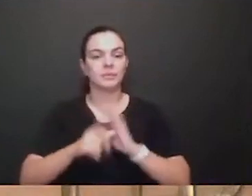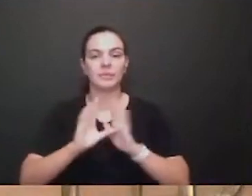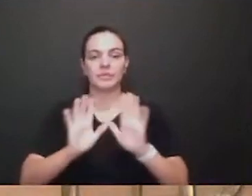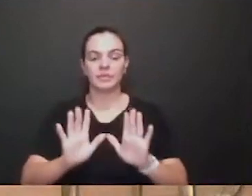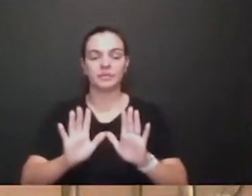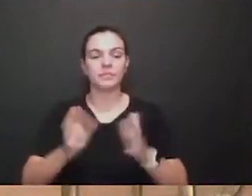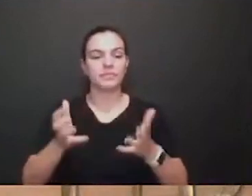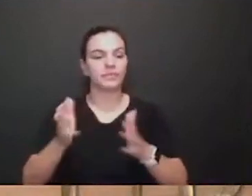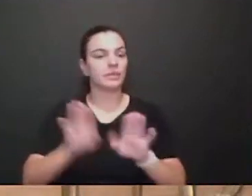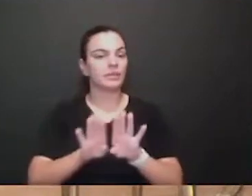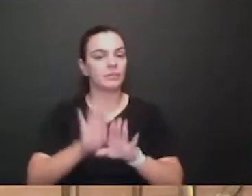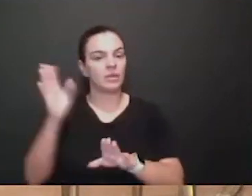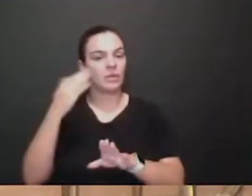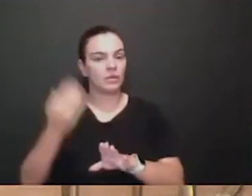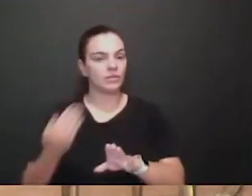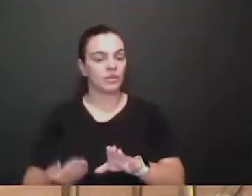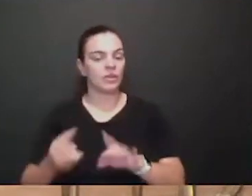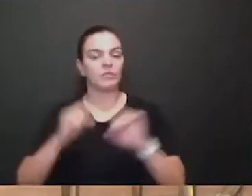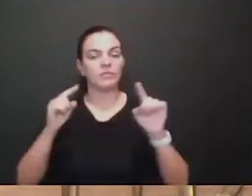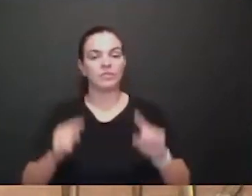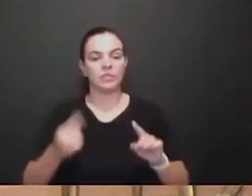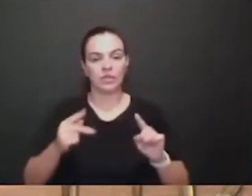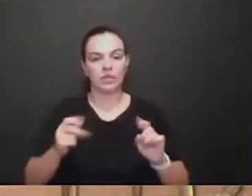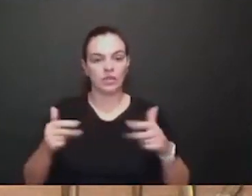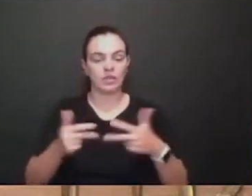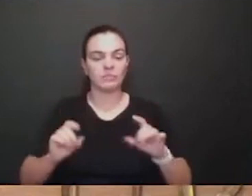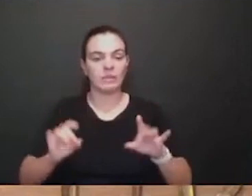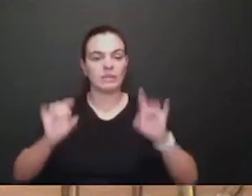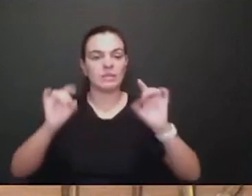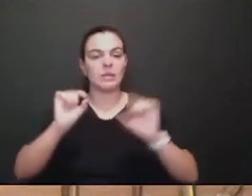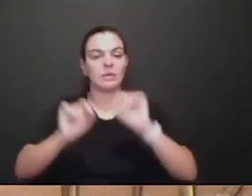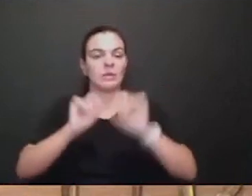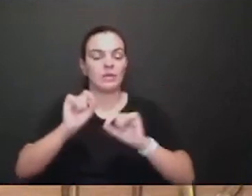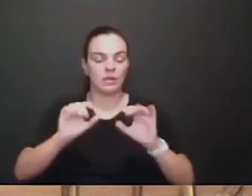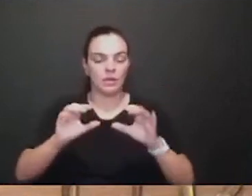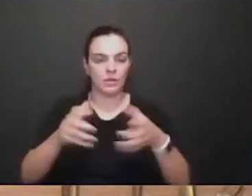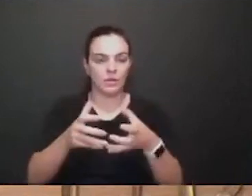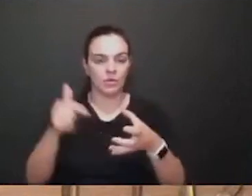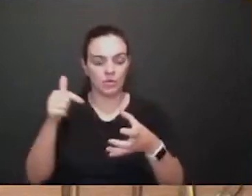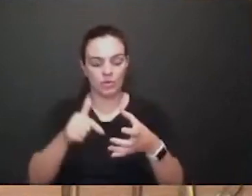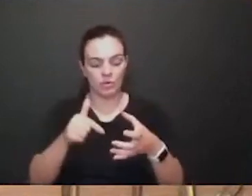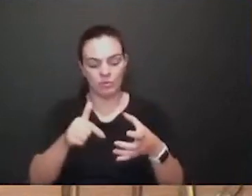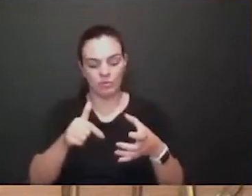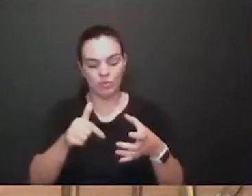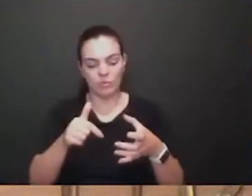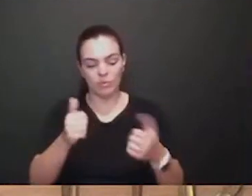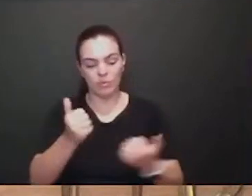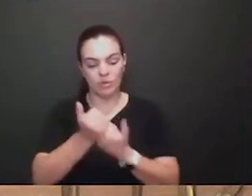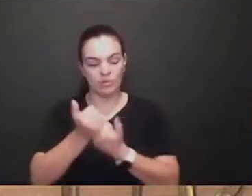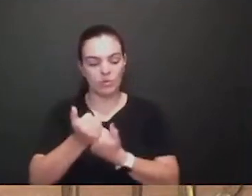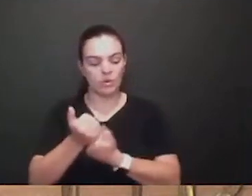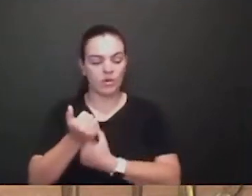elogio aos servidores desta casa, em especial da comissão, que assessoram a Comissão de